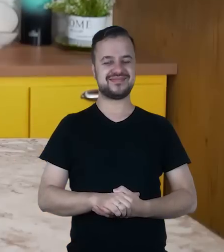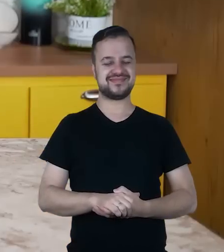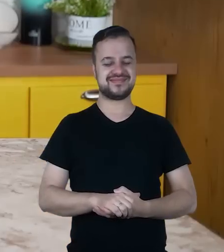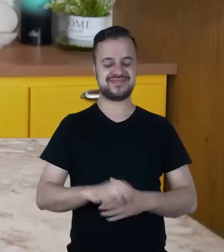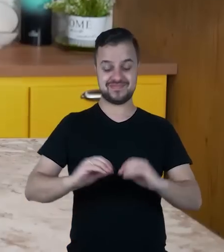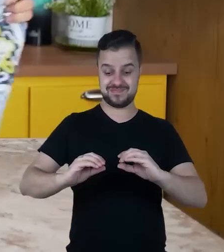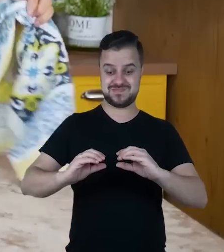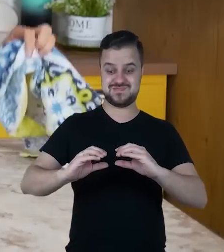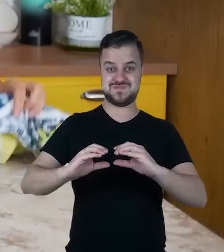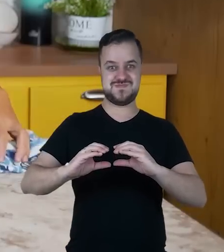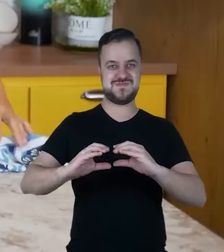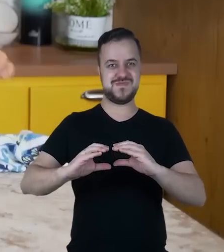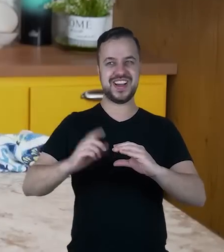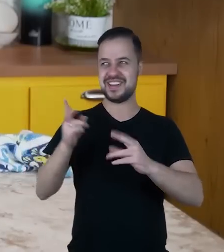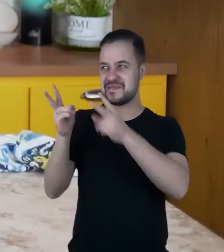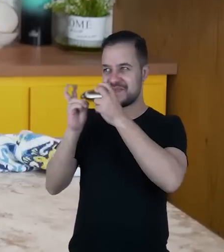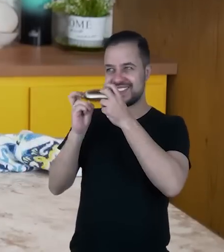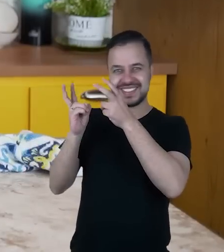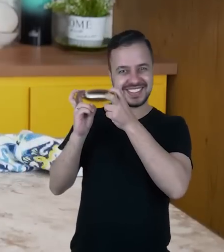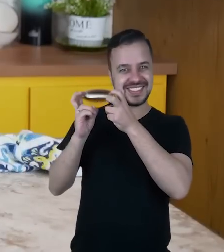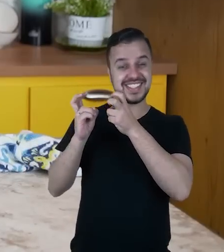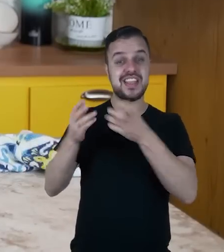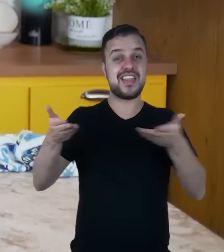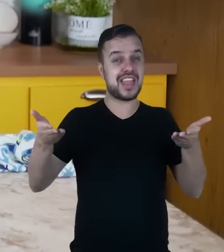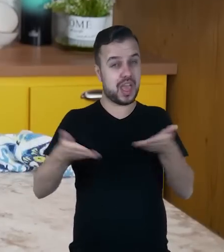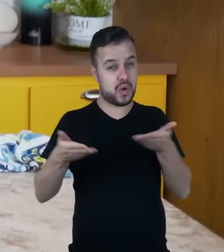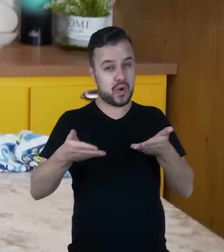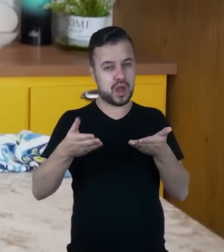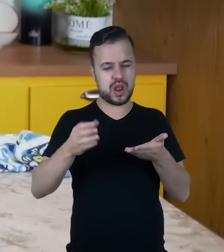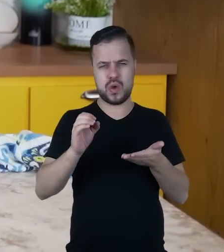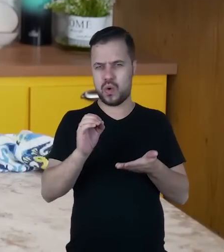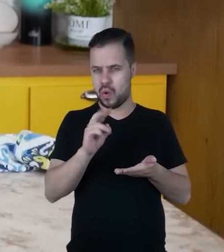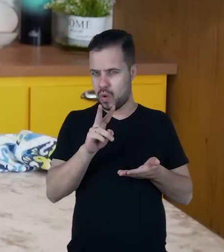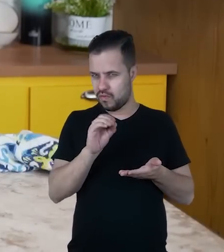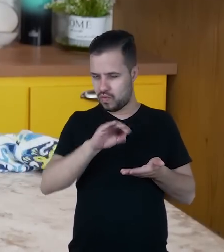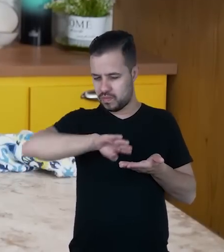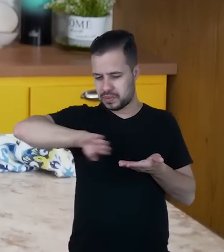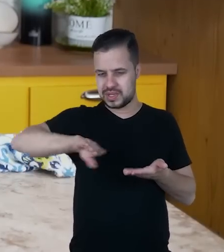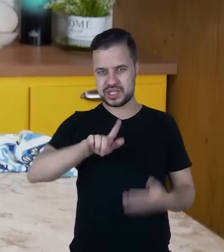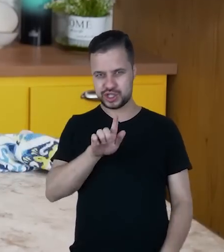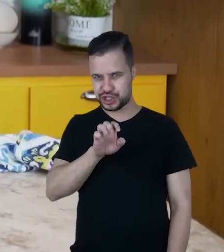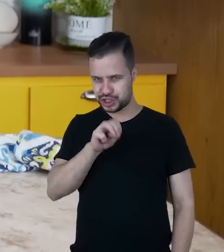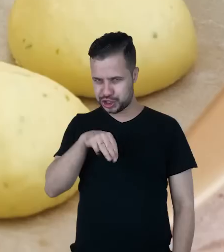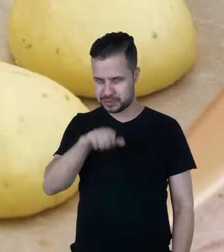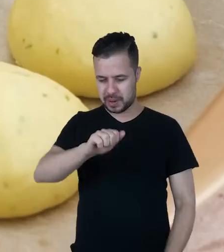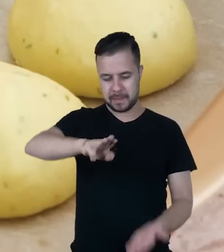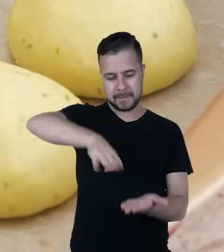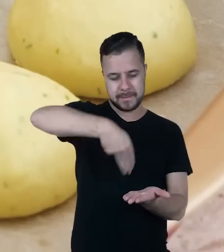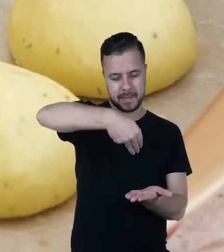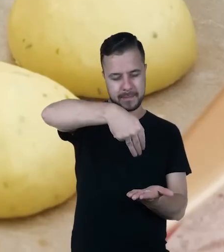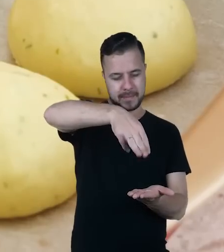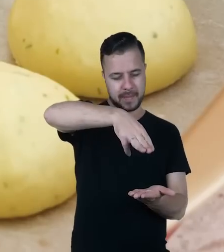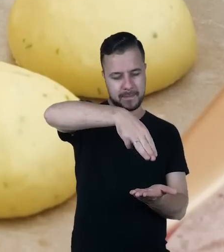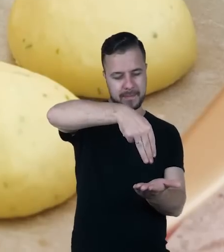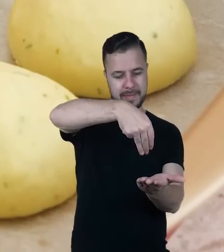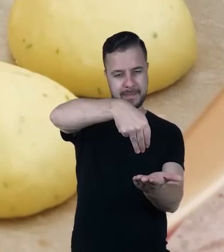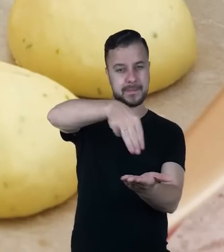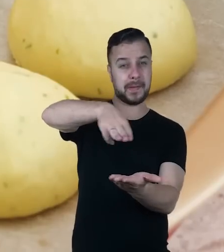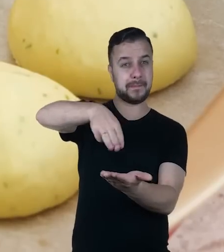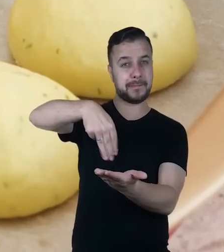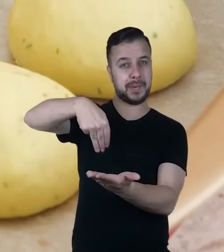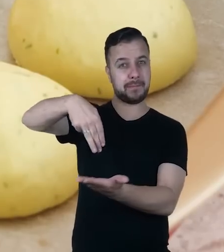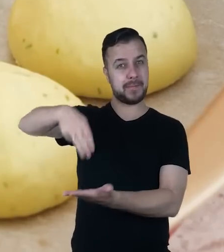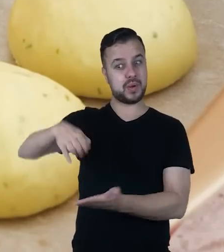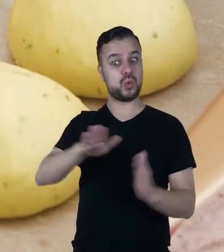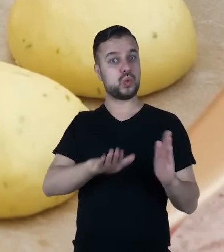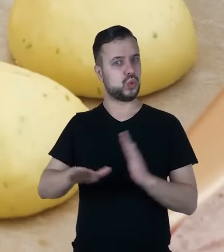Aqui, ó, já deu uma leve crescida nos pães. Aí você vai pegar uma gema levemente batida e vai pincelar aqui com cuidado na